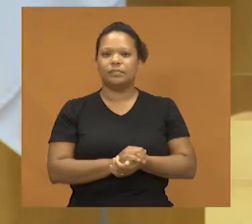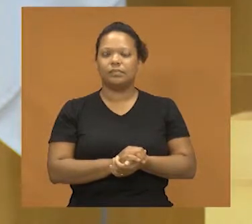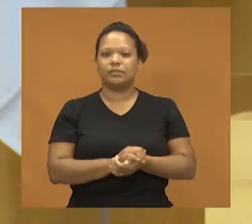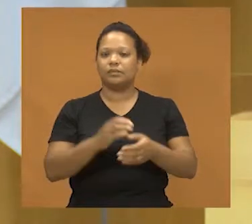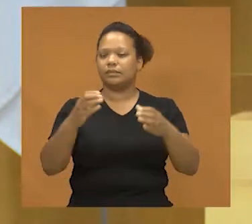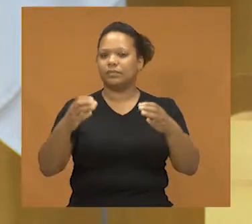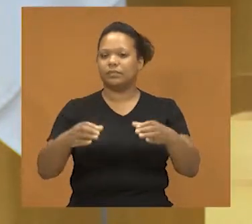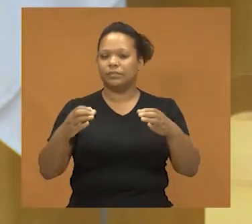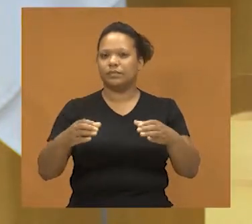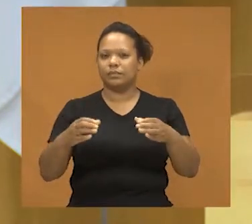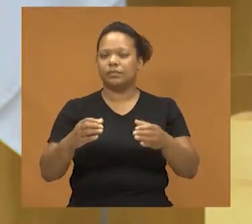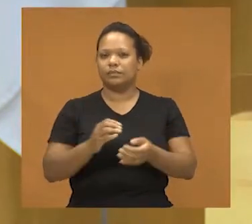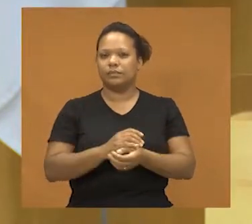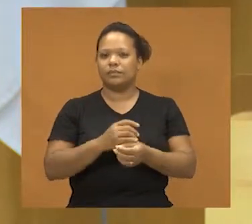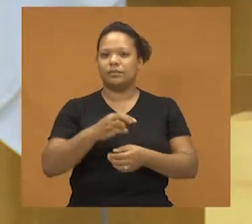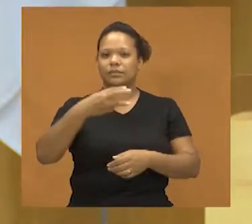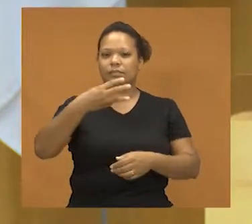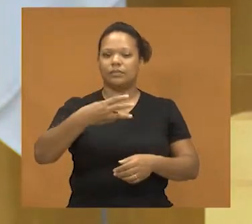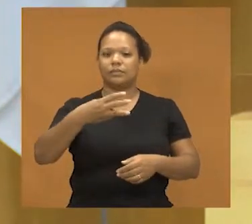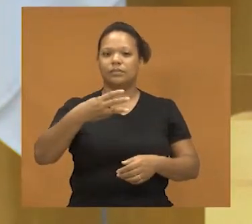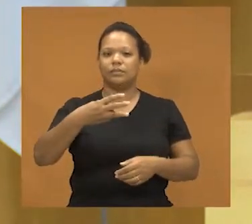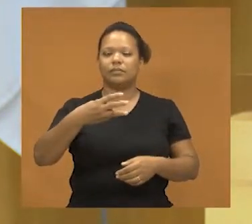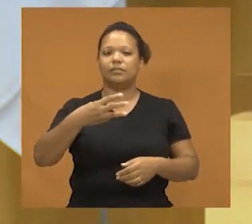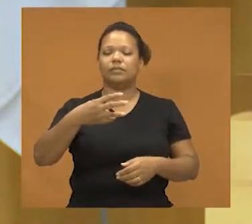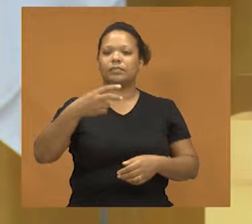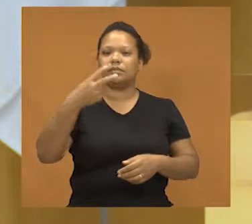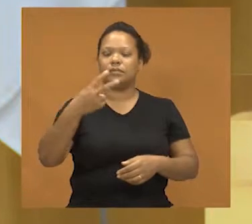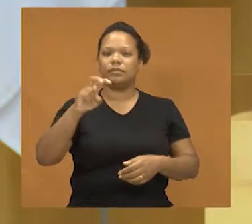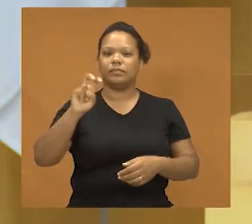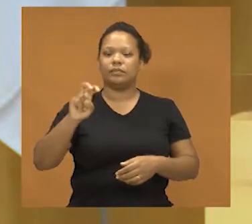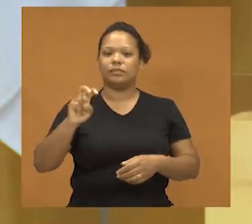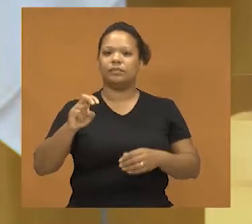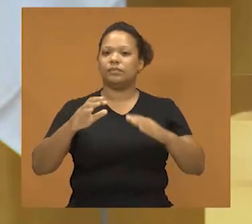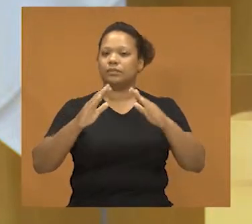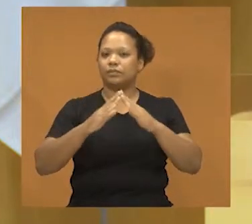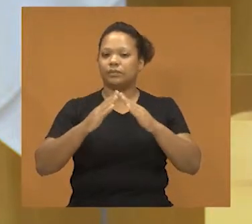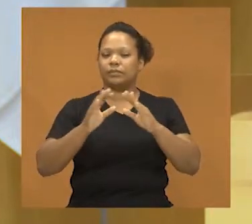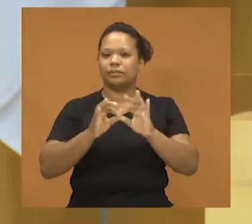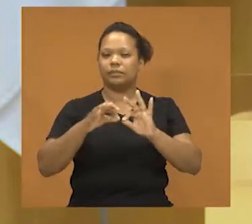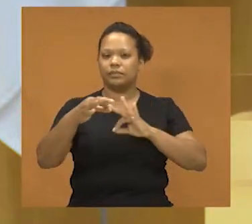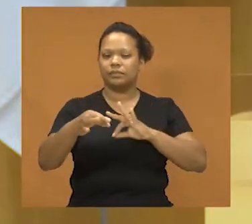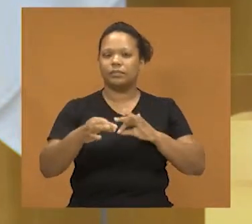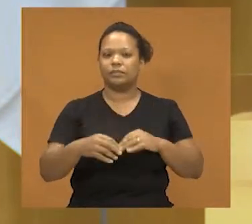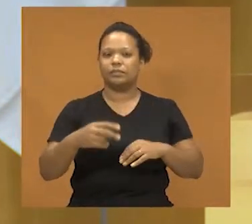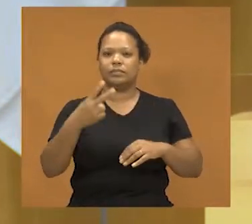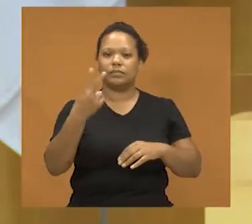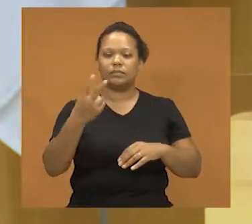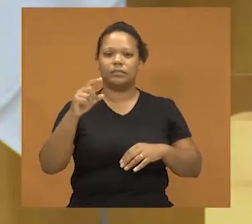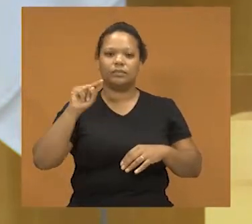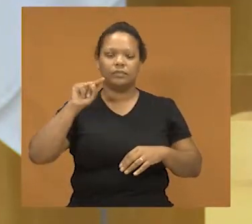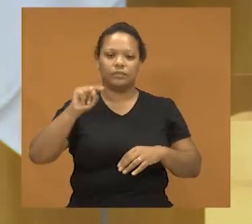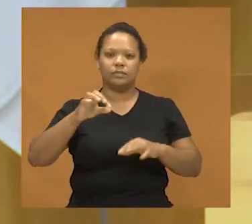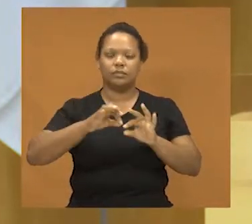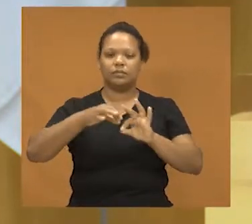No bairro existem 325 propriedades com metragem entre 1.000 e 2.000 metros